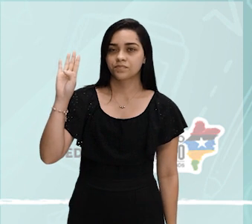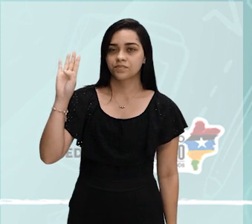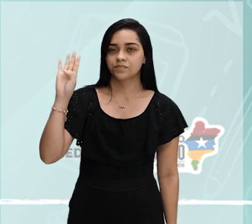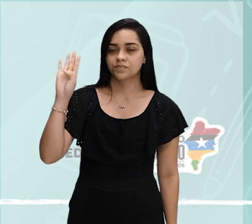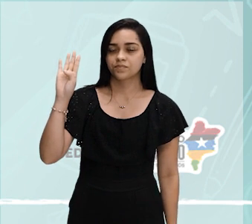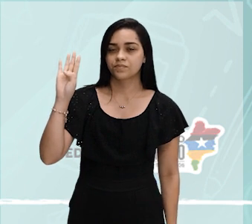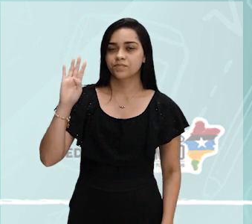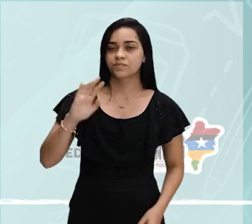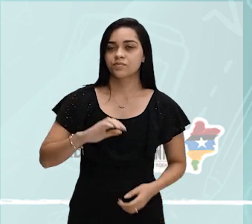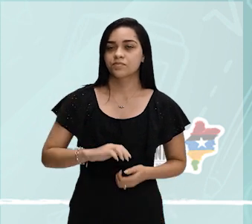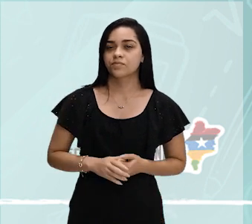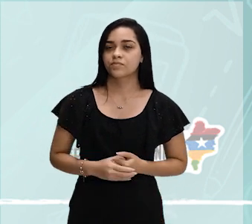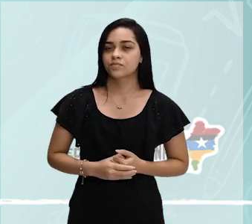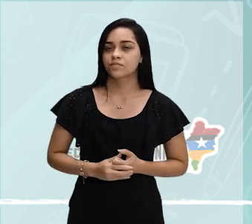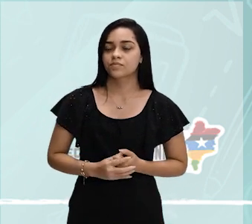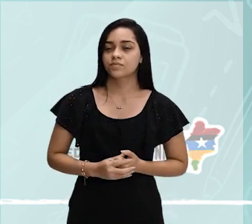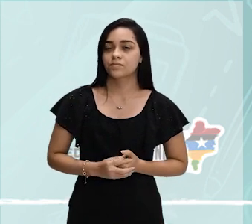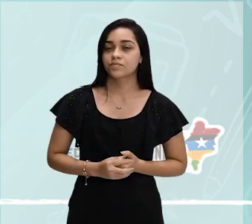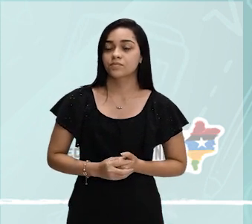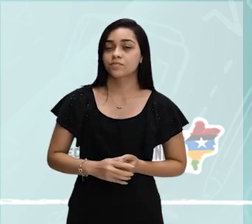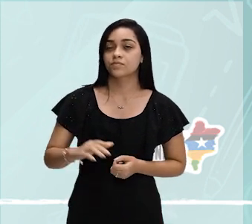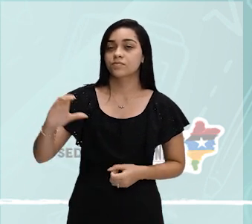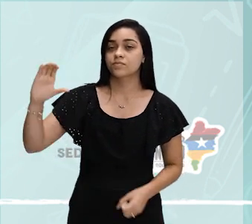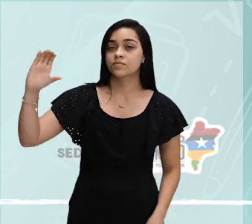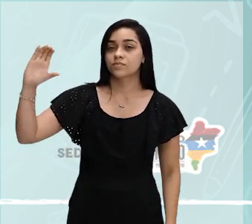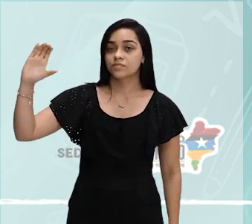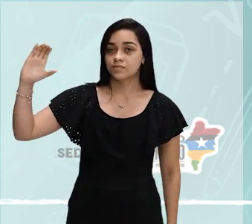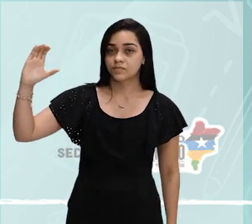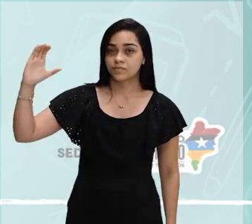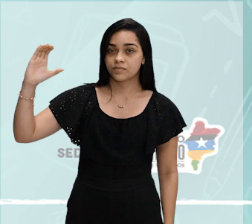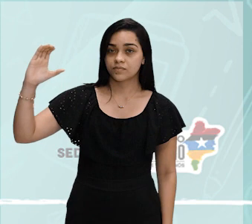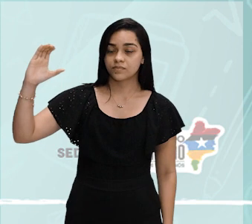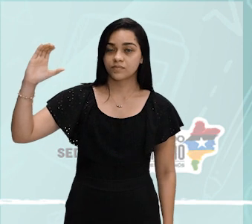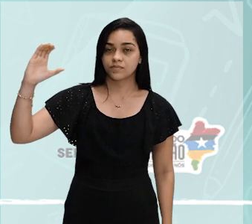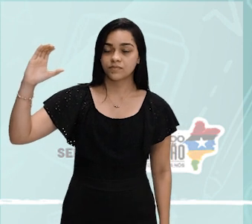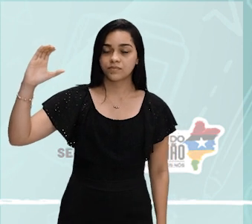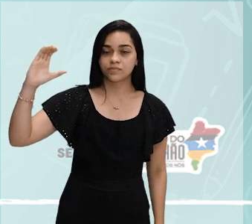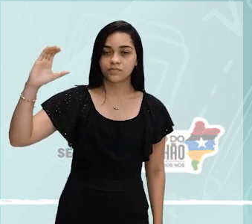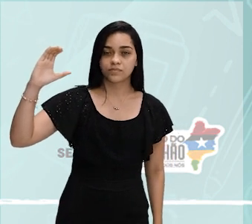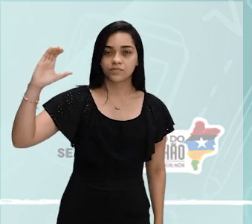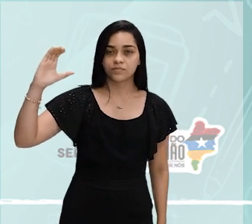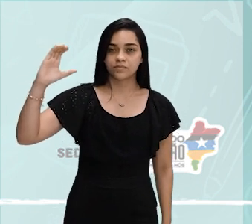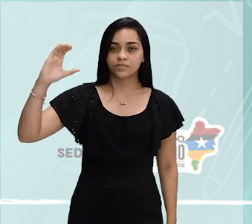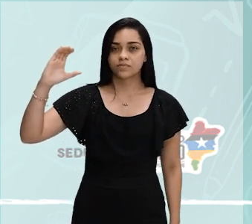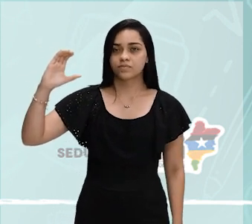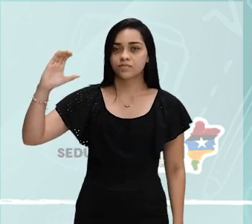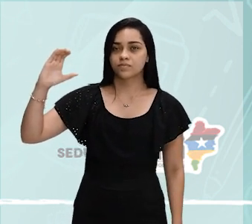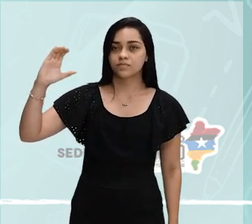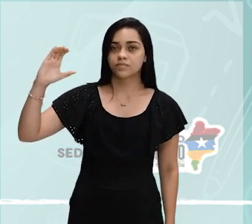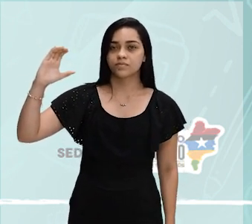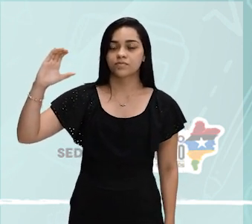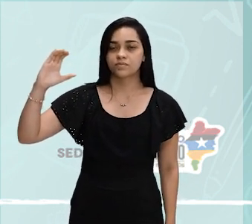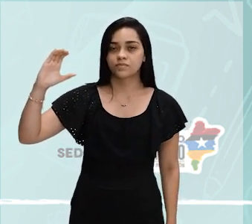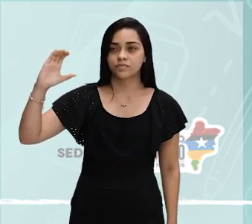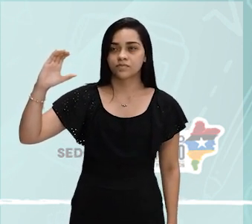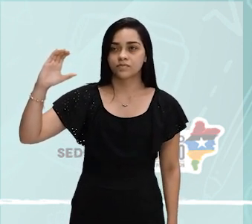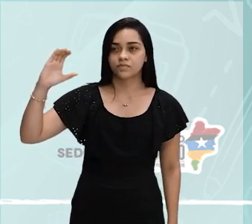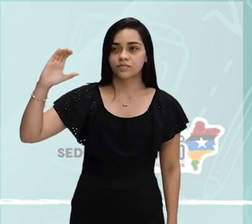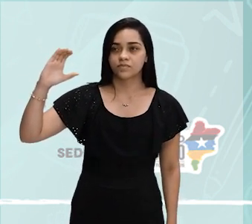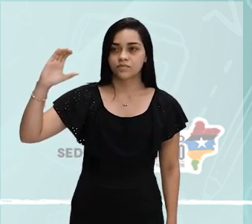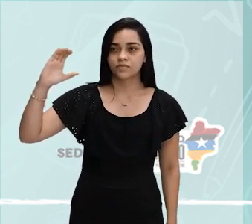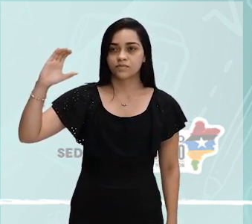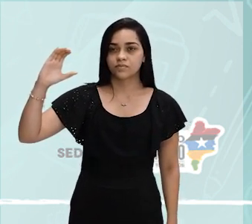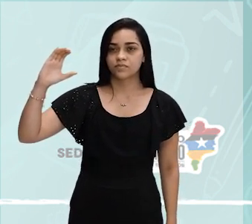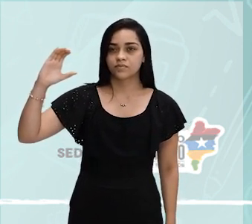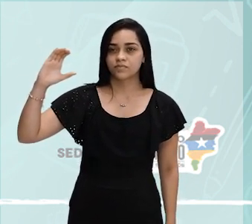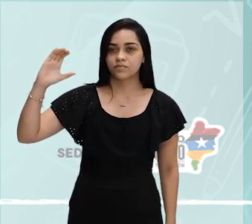mesmo. Letra C. A noite significa não apenas enquadramento natural, mas meio